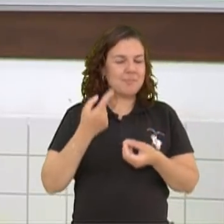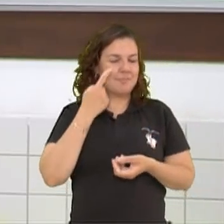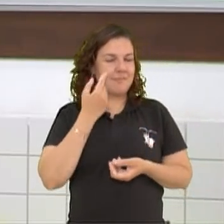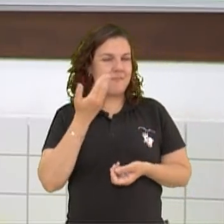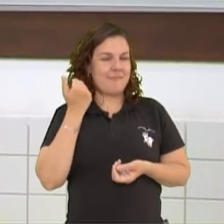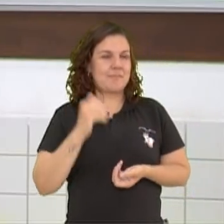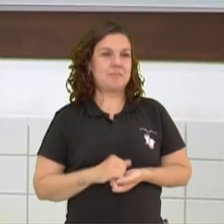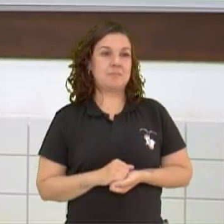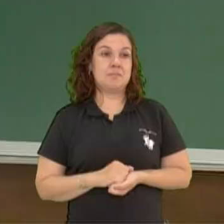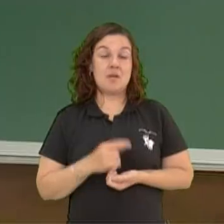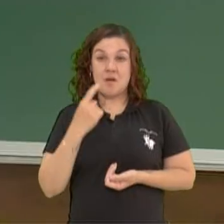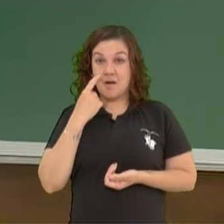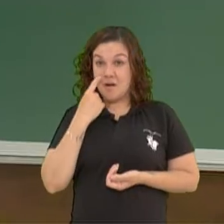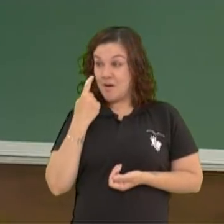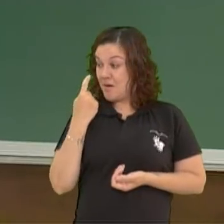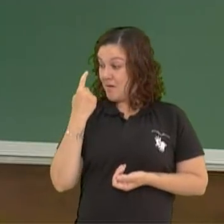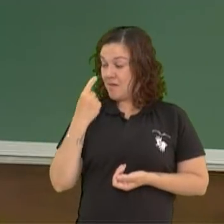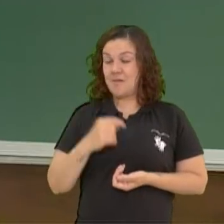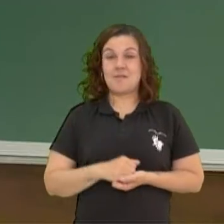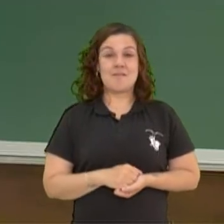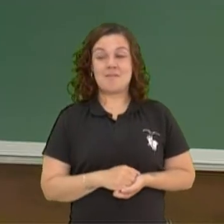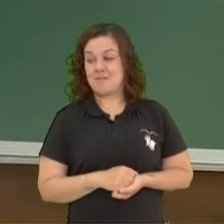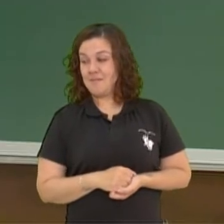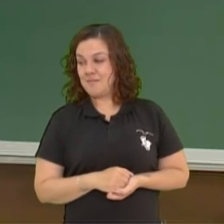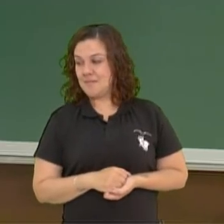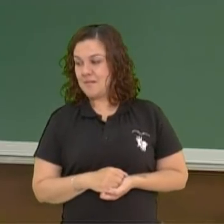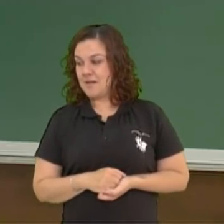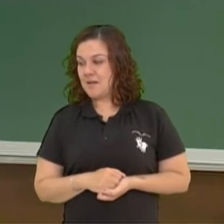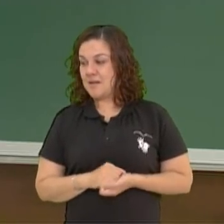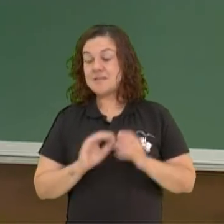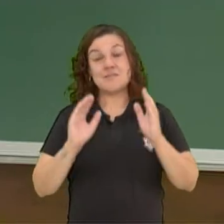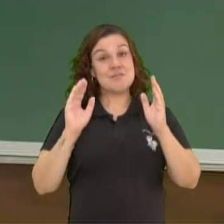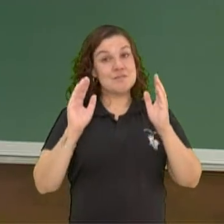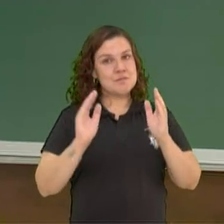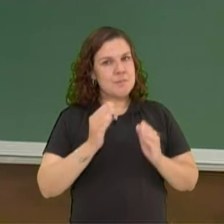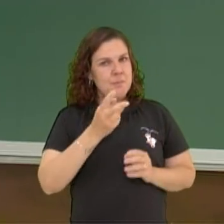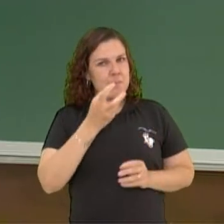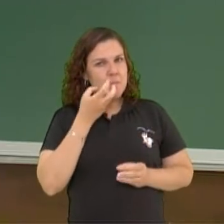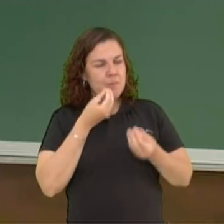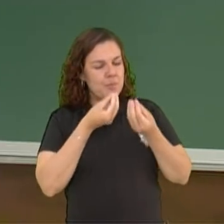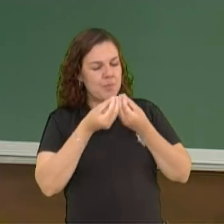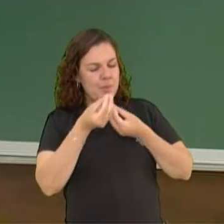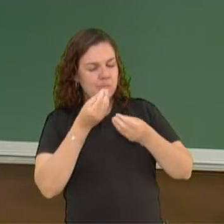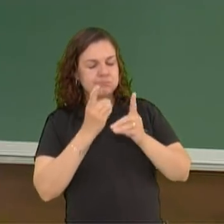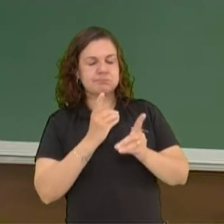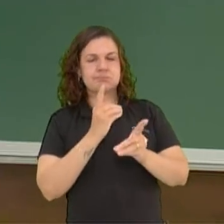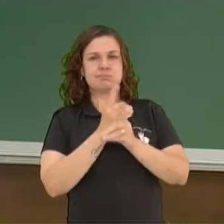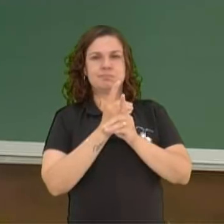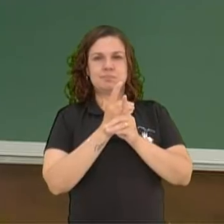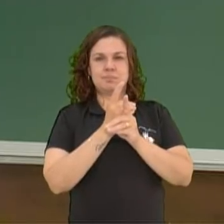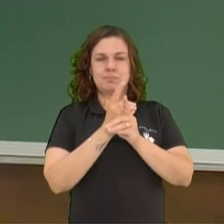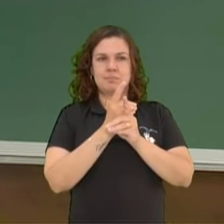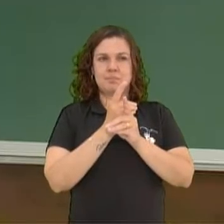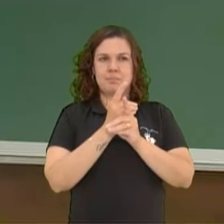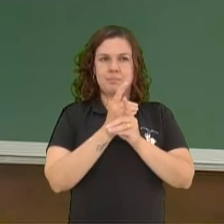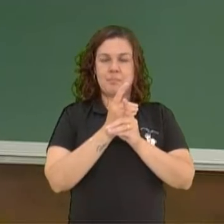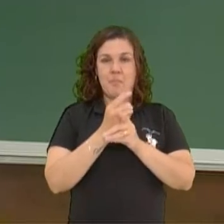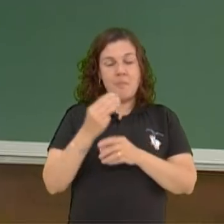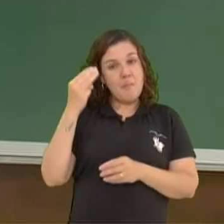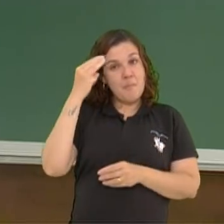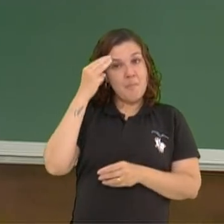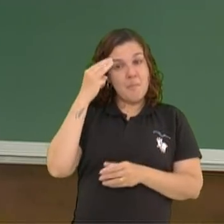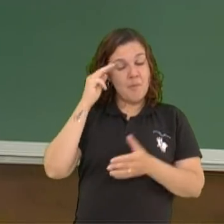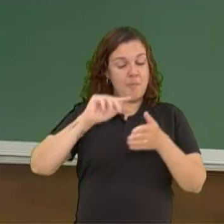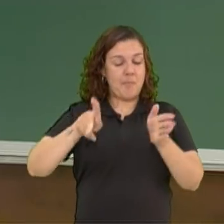lá. Então, olha só, né? Já percebeu como podemos identificar a perda da memória na terceira hora? Porque